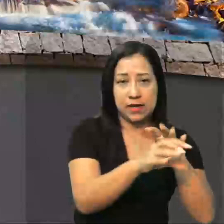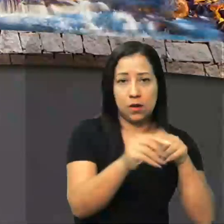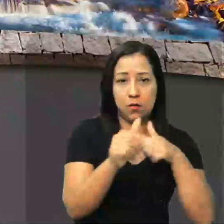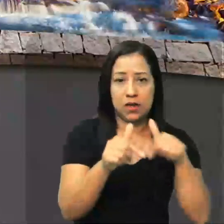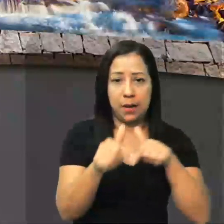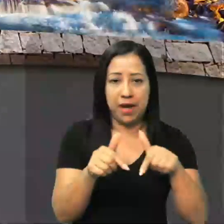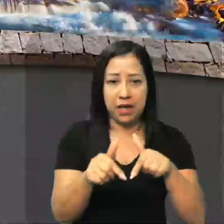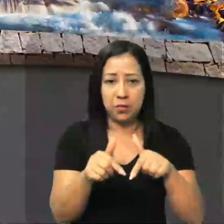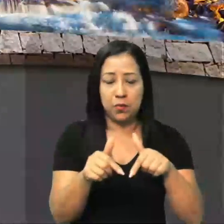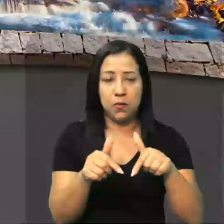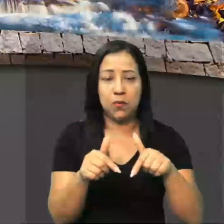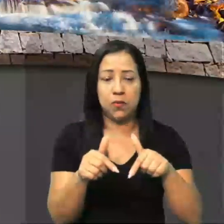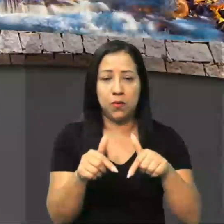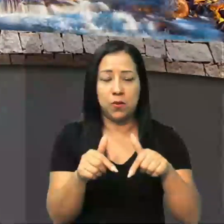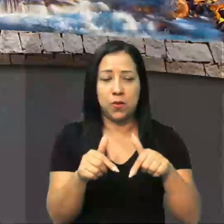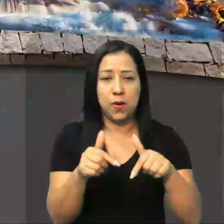trabalho,